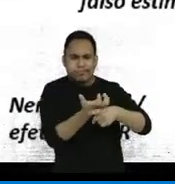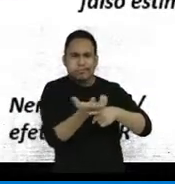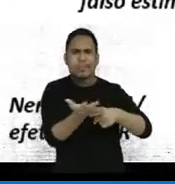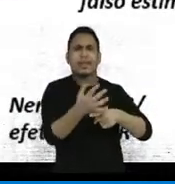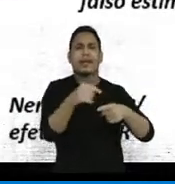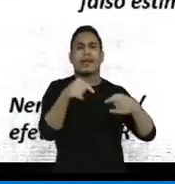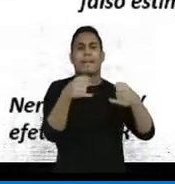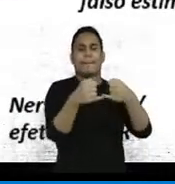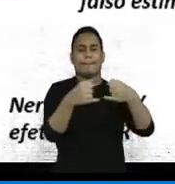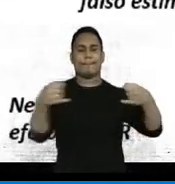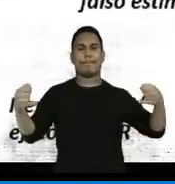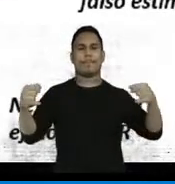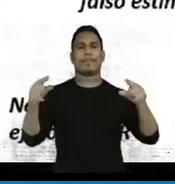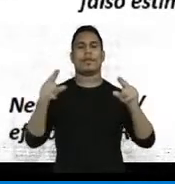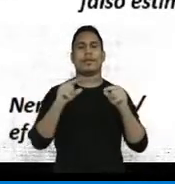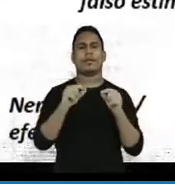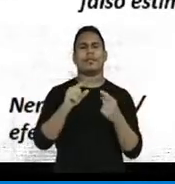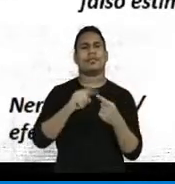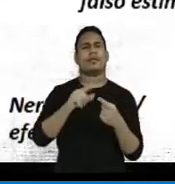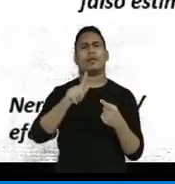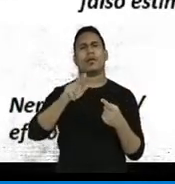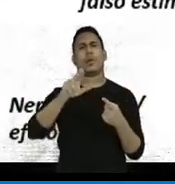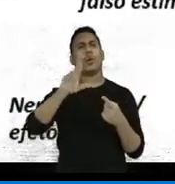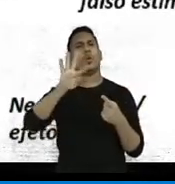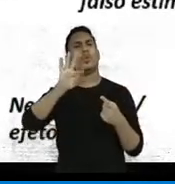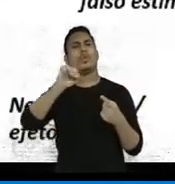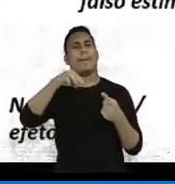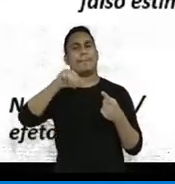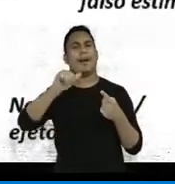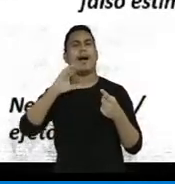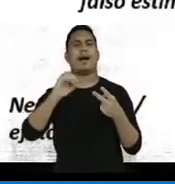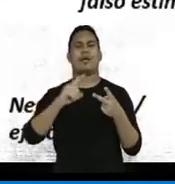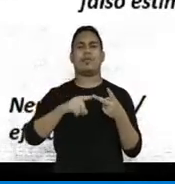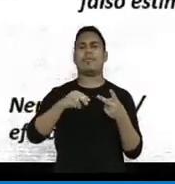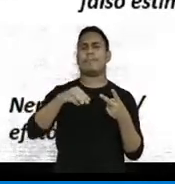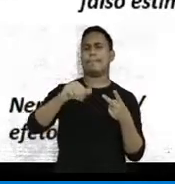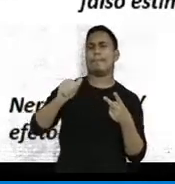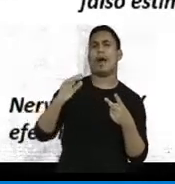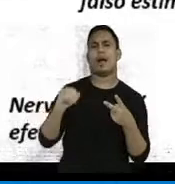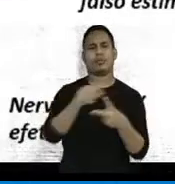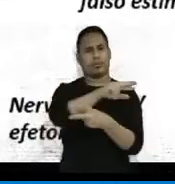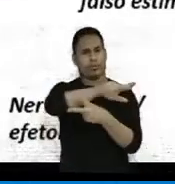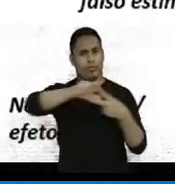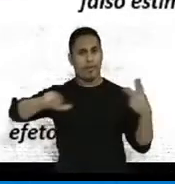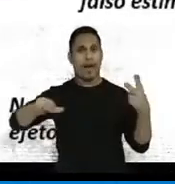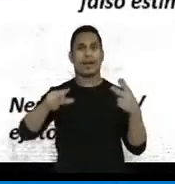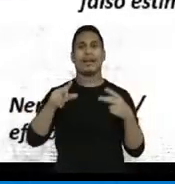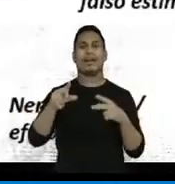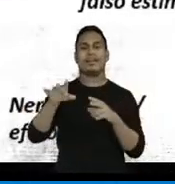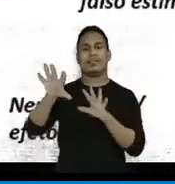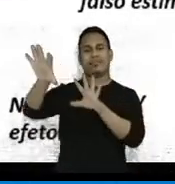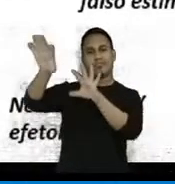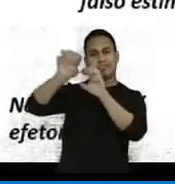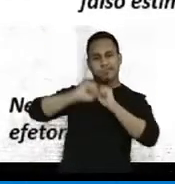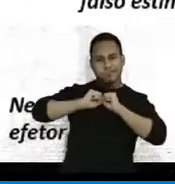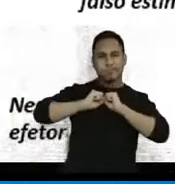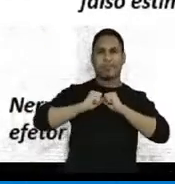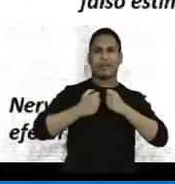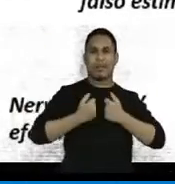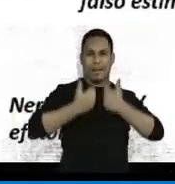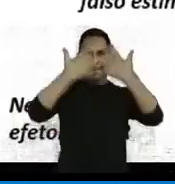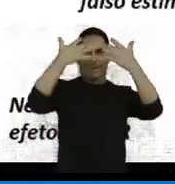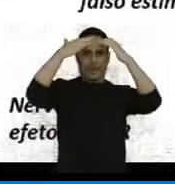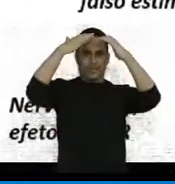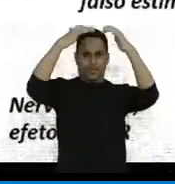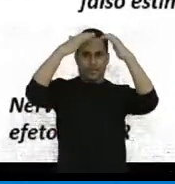são neurotransmissores. O que a gente tem que fazer? O que a nutrição consegue fazer? Consegue mudar a comunicação